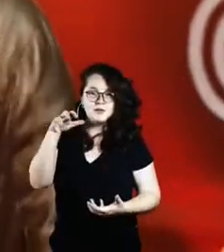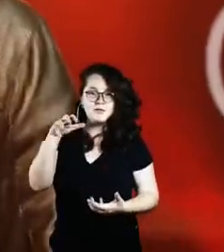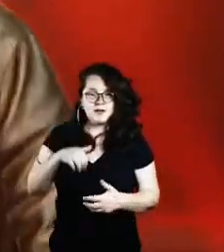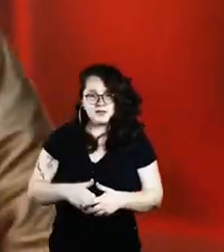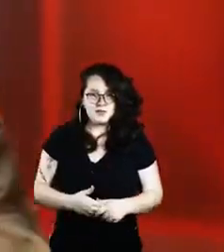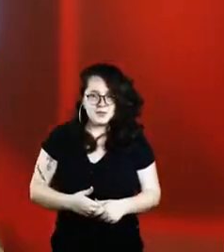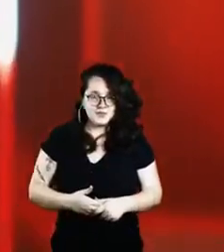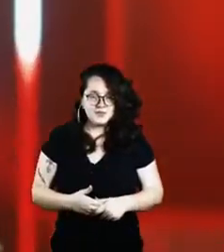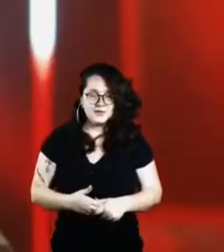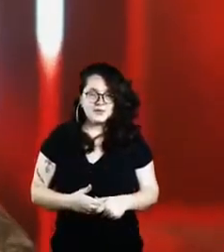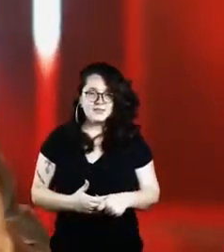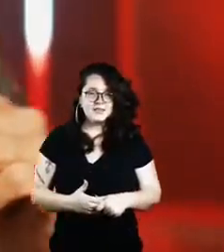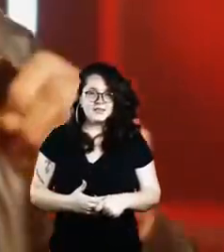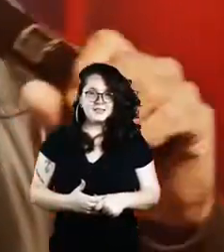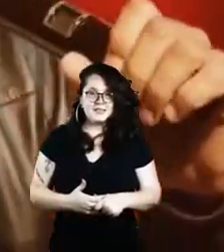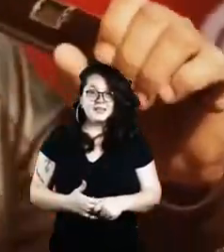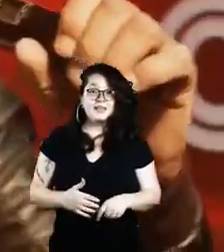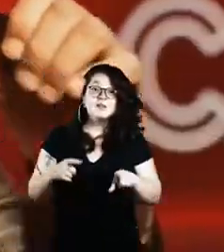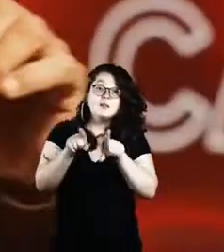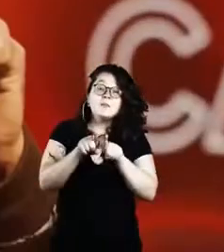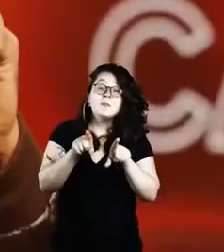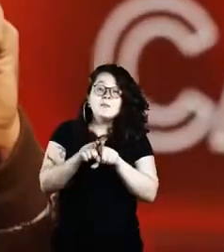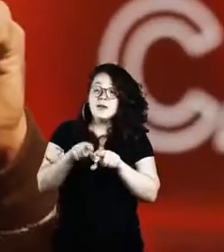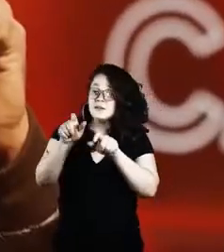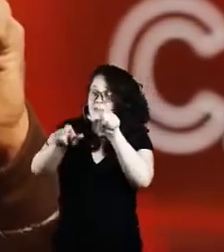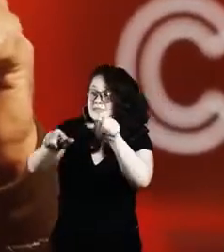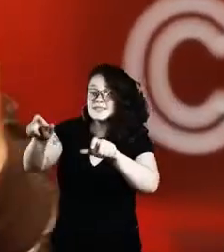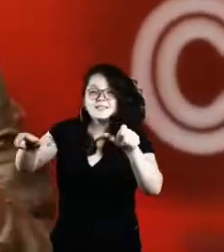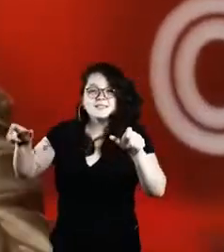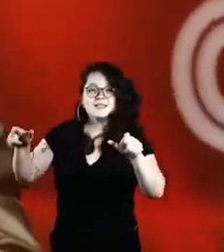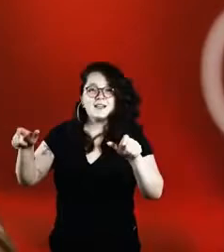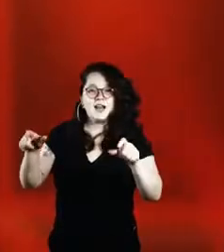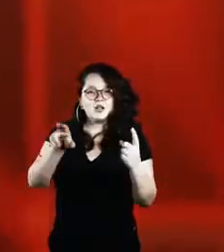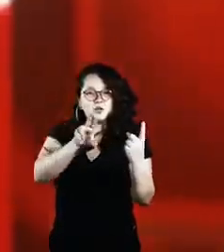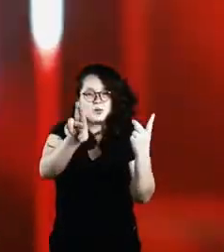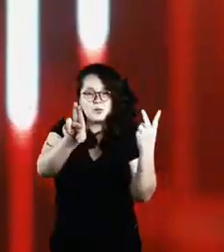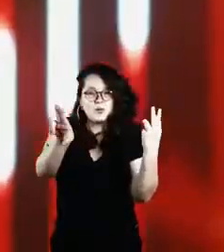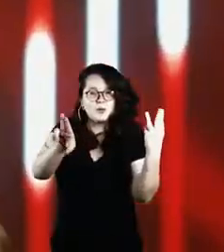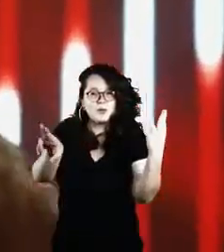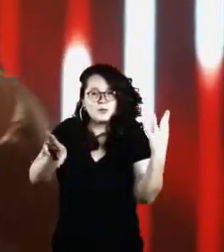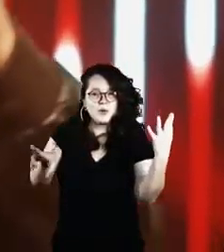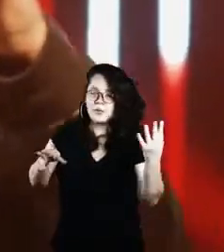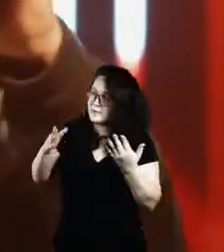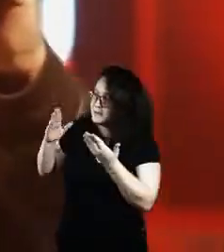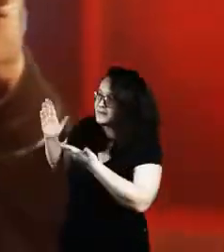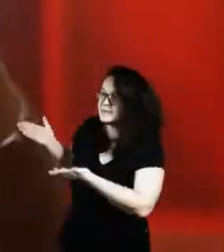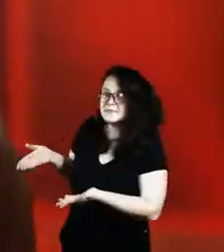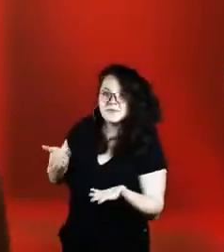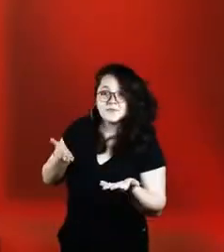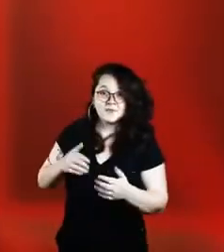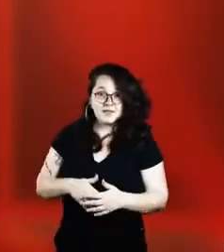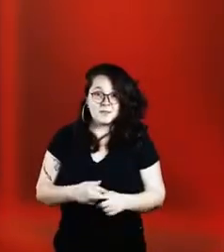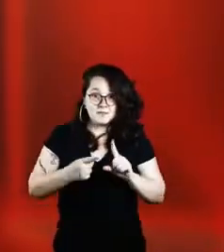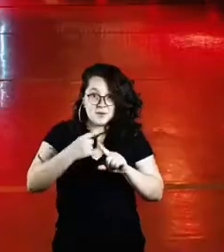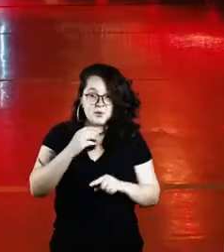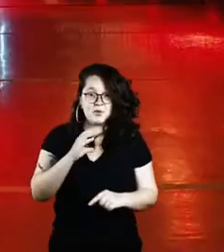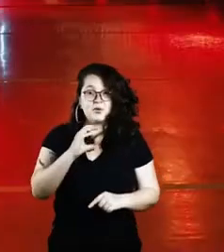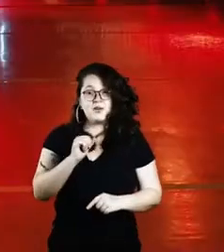hierarquia. Vou trazer todos juntos, mas vou falar o nome de um por um. Então, Carlos